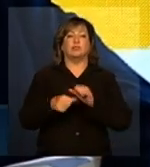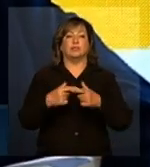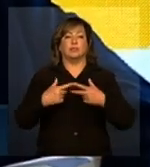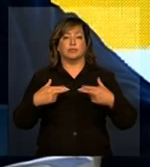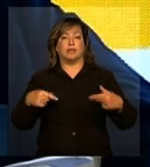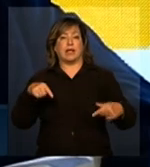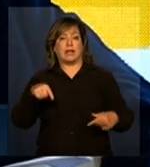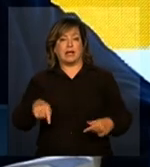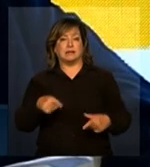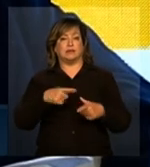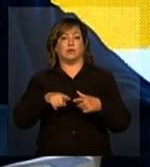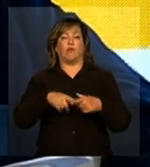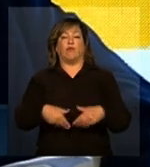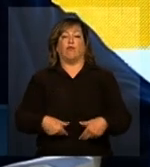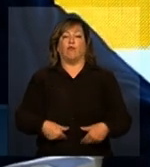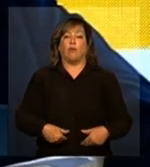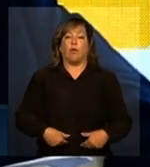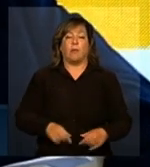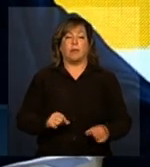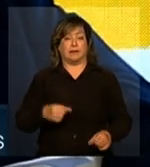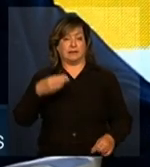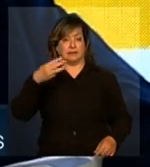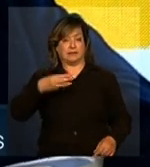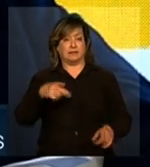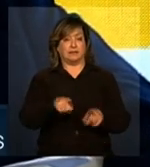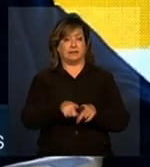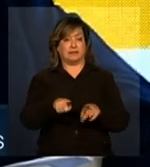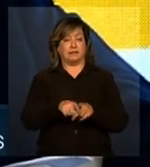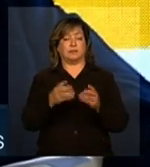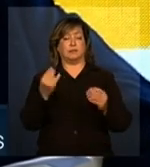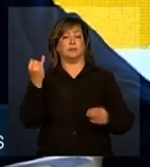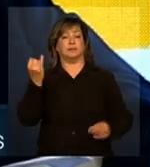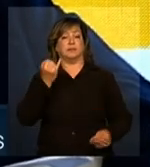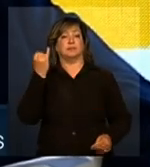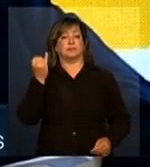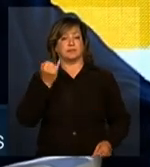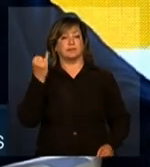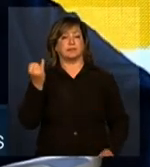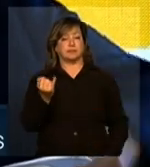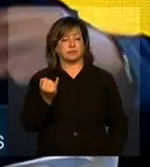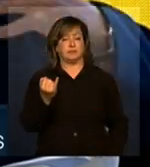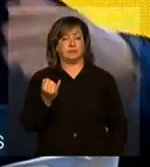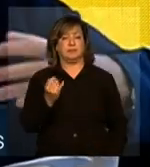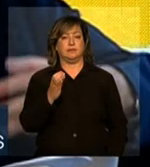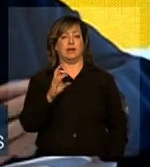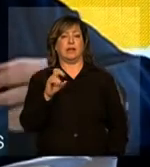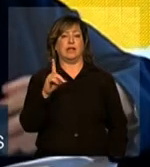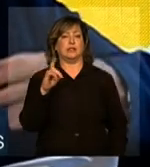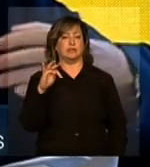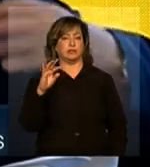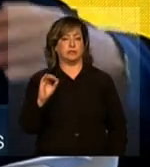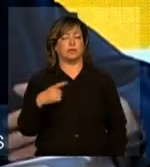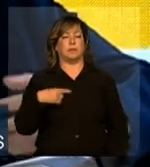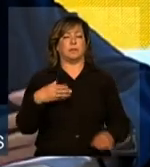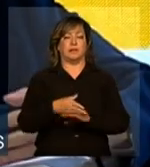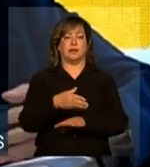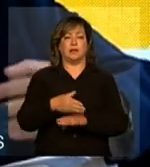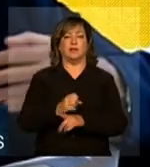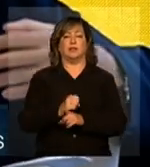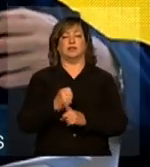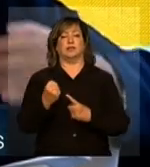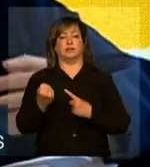essa situação de fome. E terceiro, e tão importante, não é, o crédito à participação